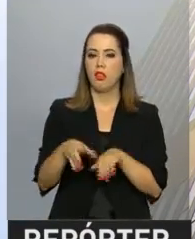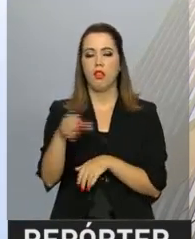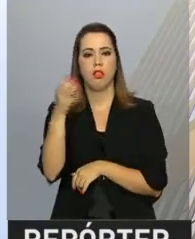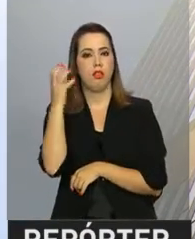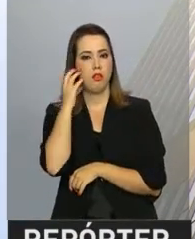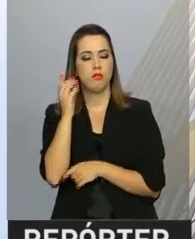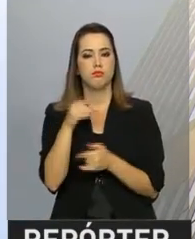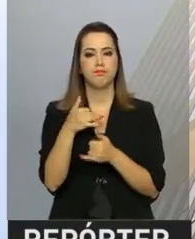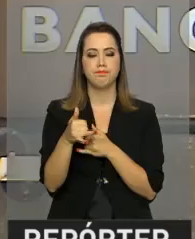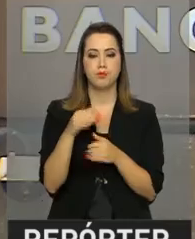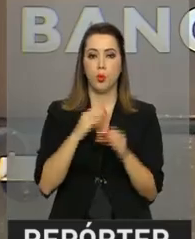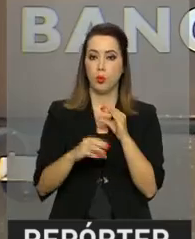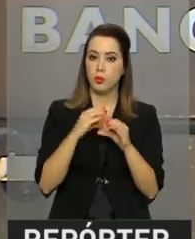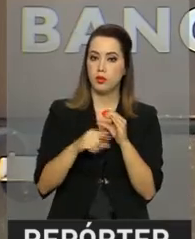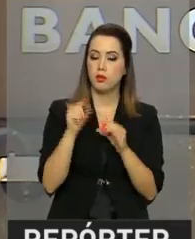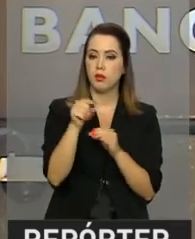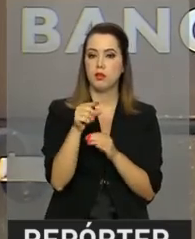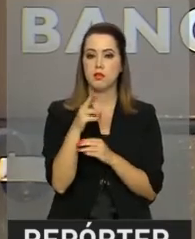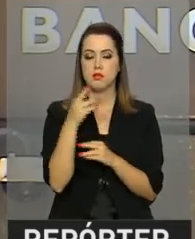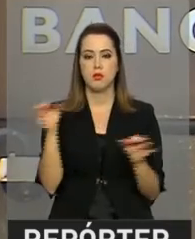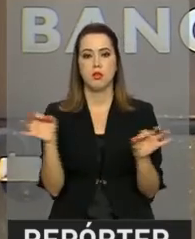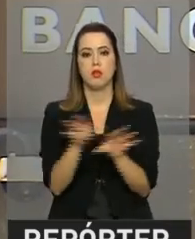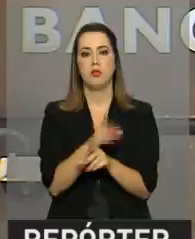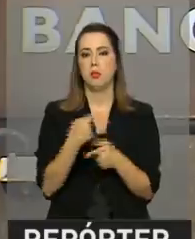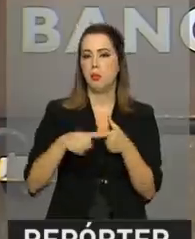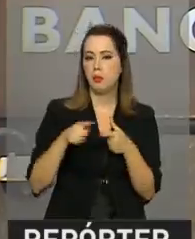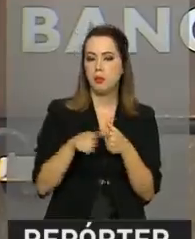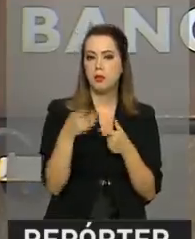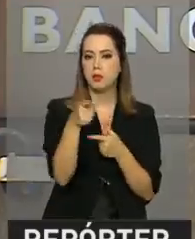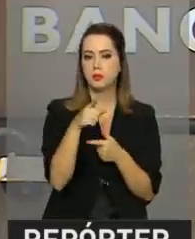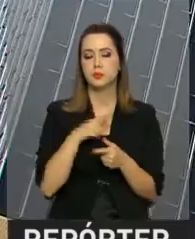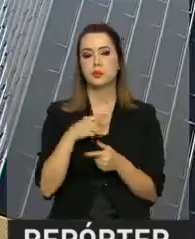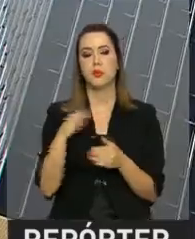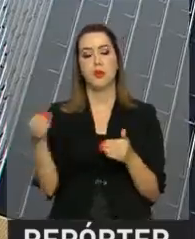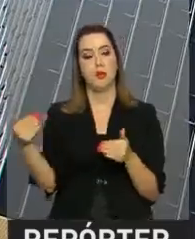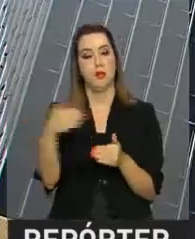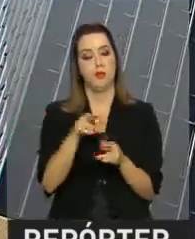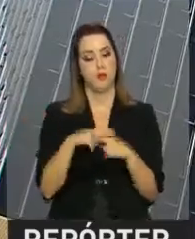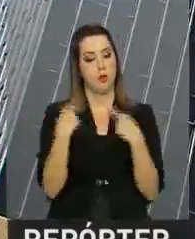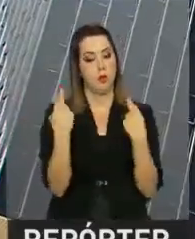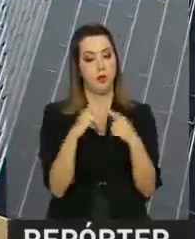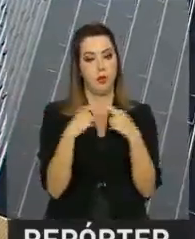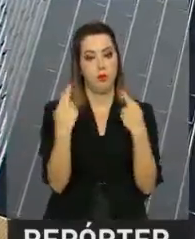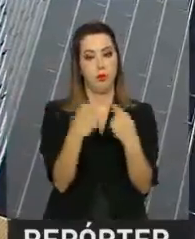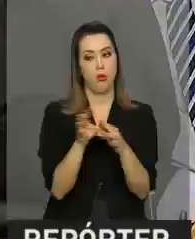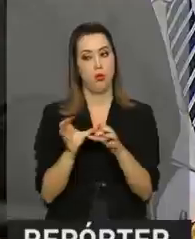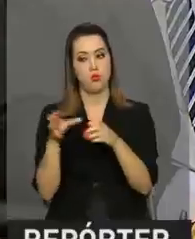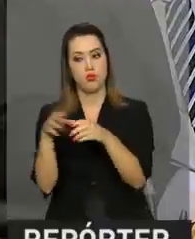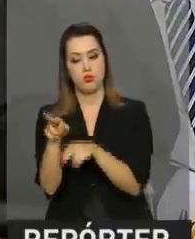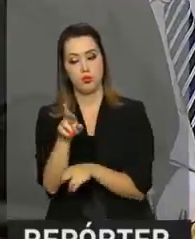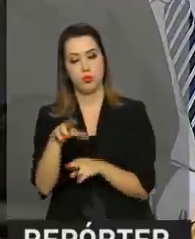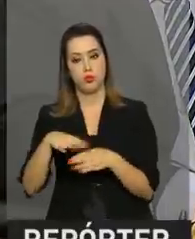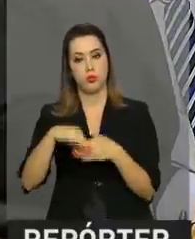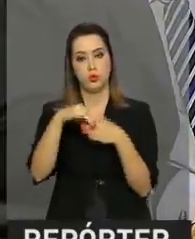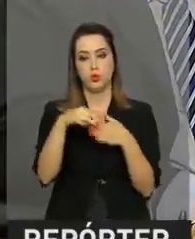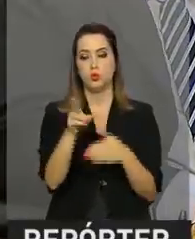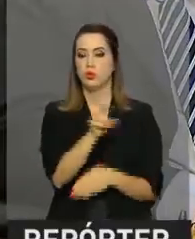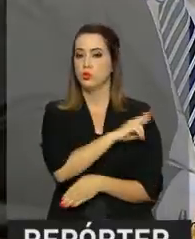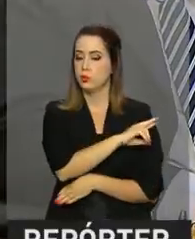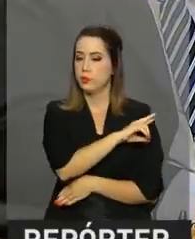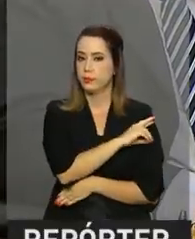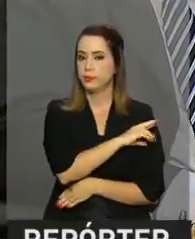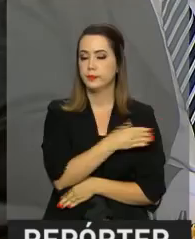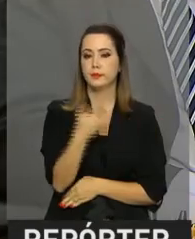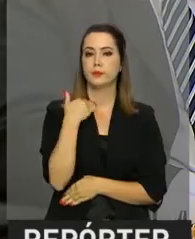a resolução de problemas, o Banco Central vem fazendo reuniões periódicas com representantes dos bancos. A ideia é adotar